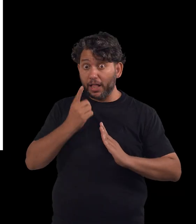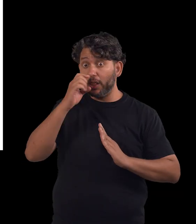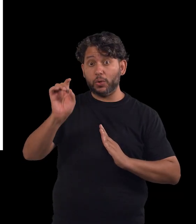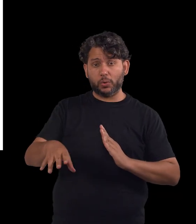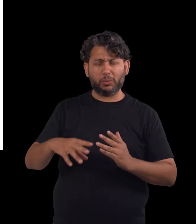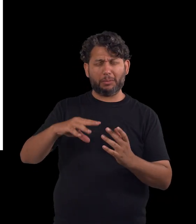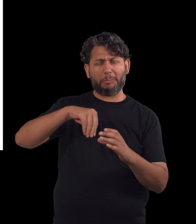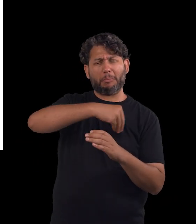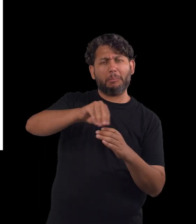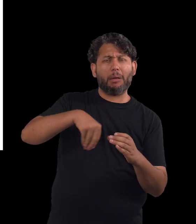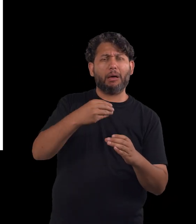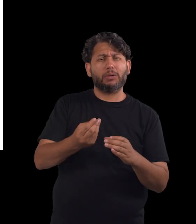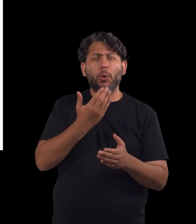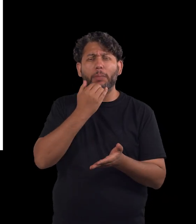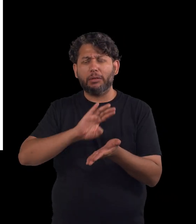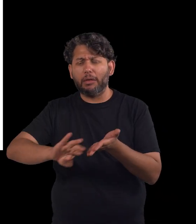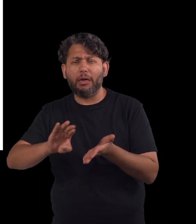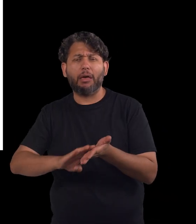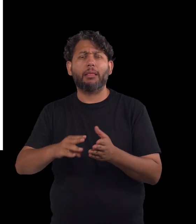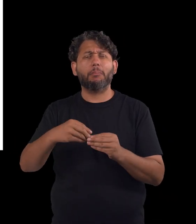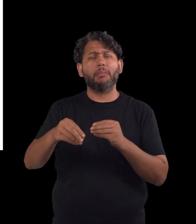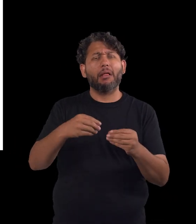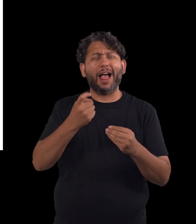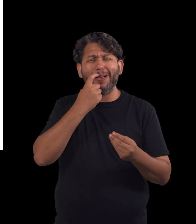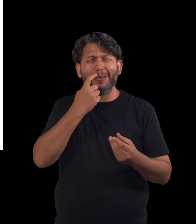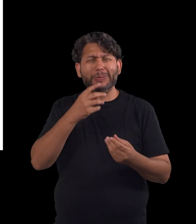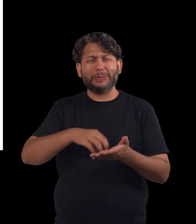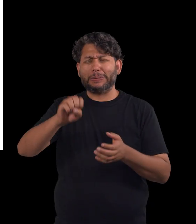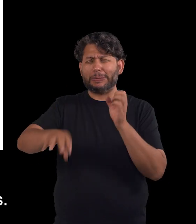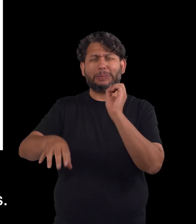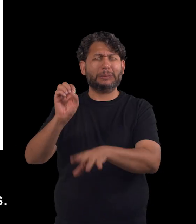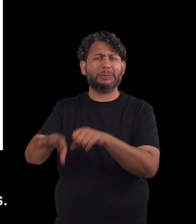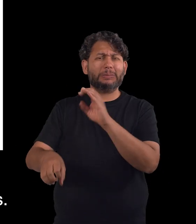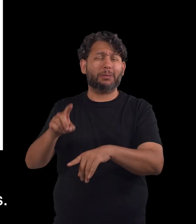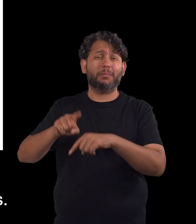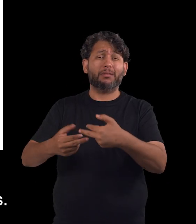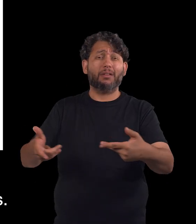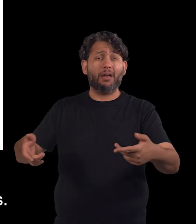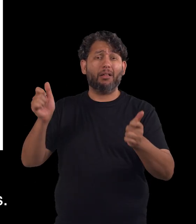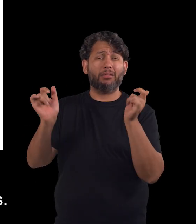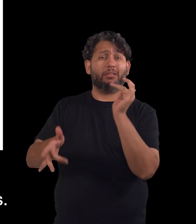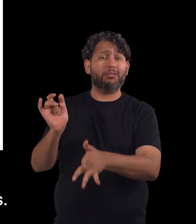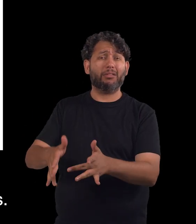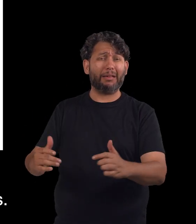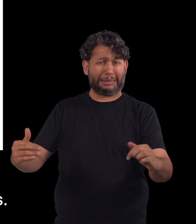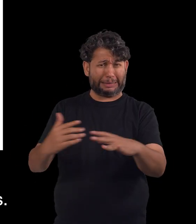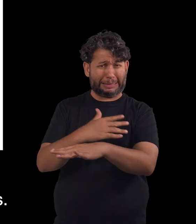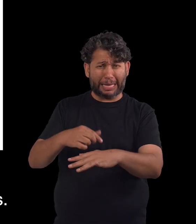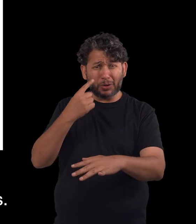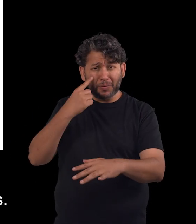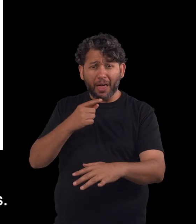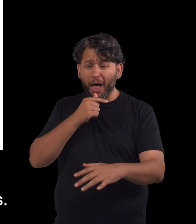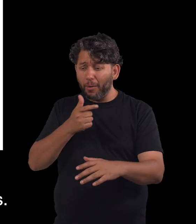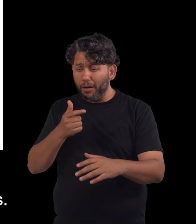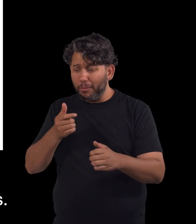produzimos. Embalagens, restos de alimentos, plásticos descartáveis e tantos outros materiais se acumulam em